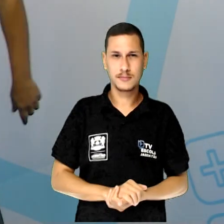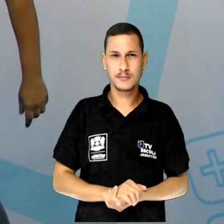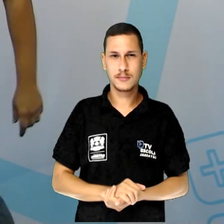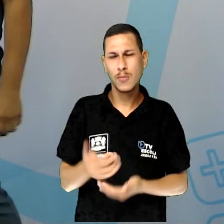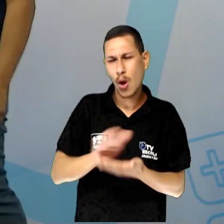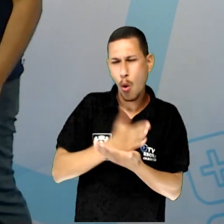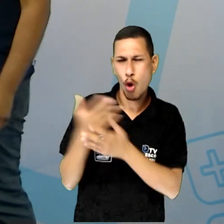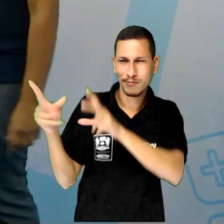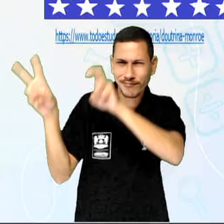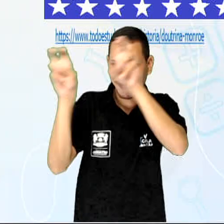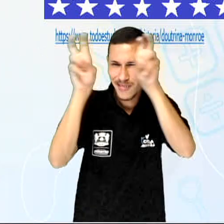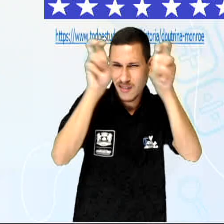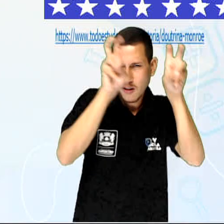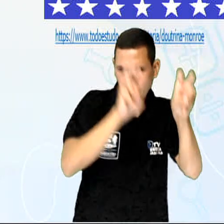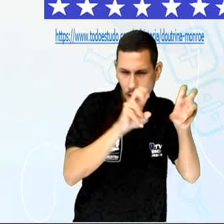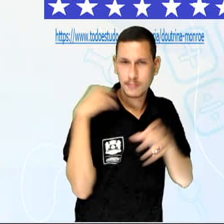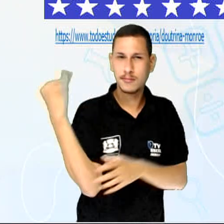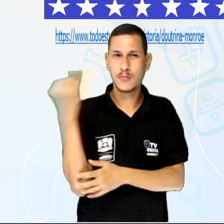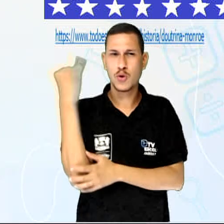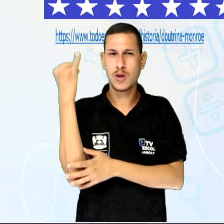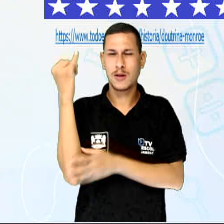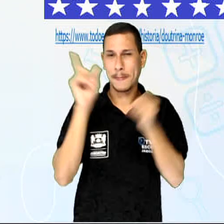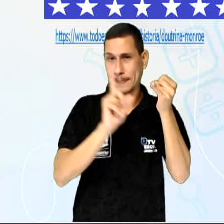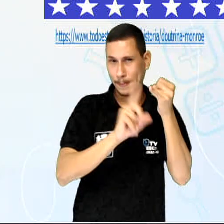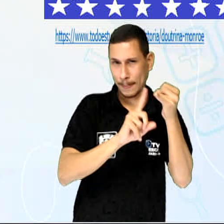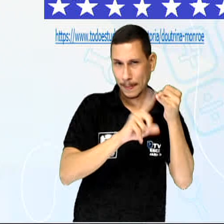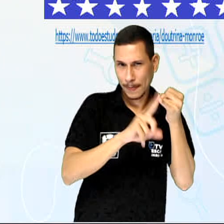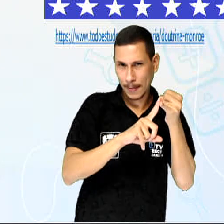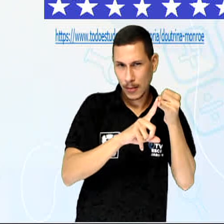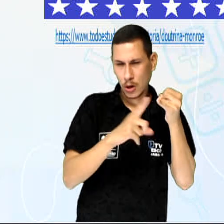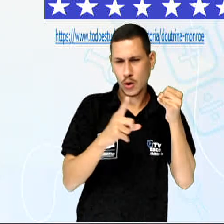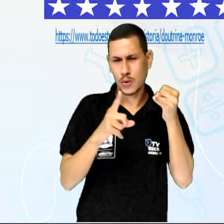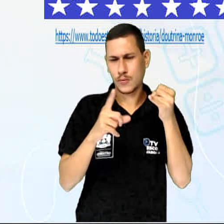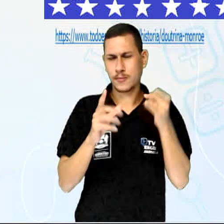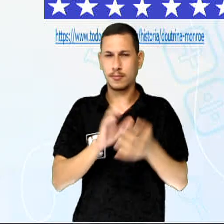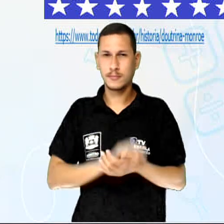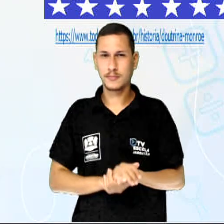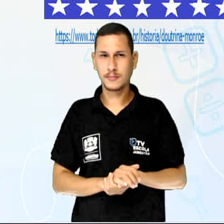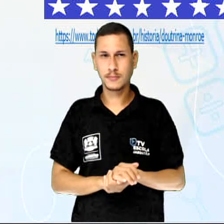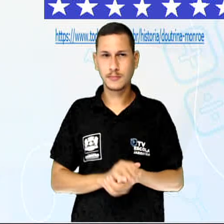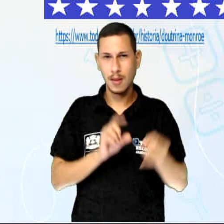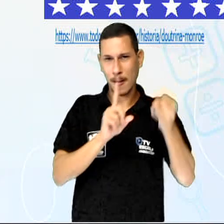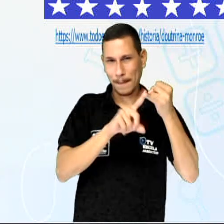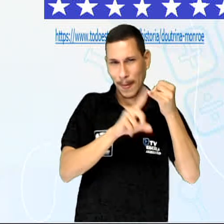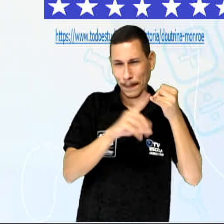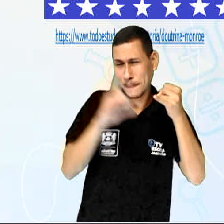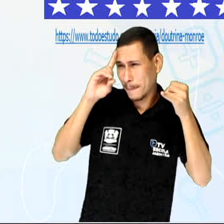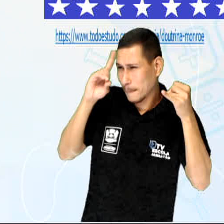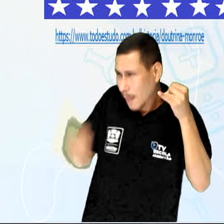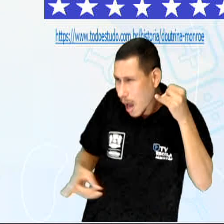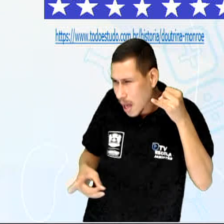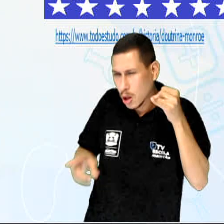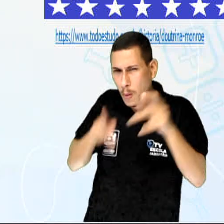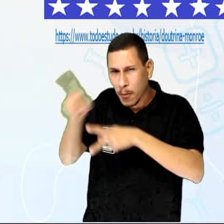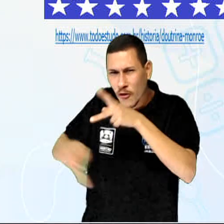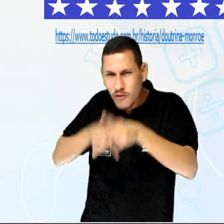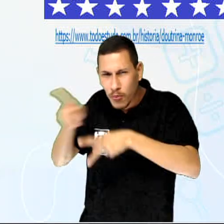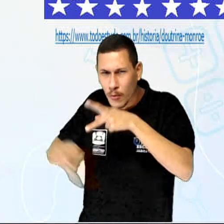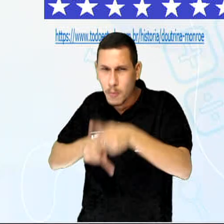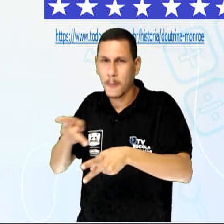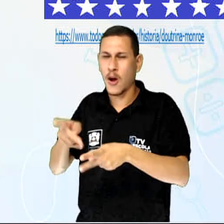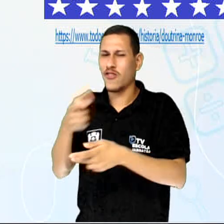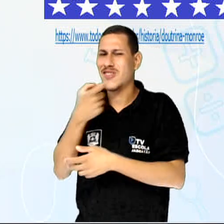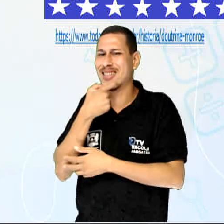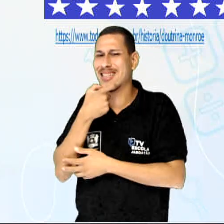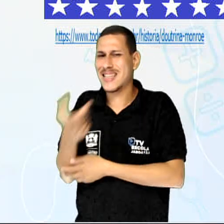fatos importantes. Dentre eles, o primeiro que foi a colonização por povoamento praticada por povos ingleses na